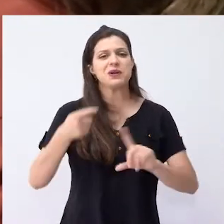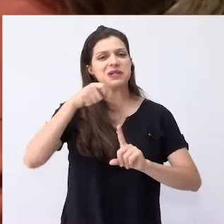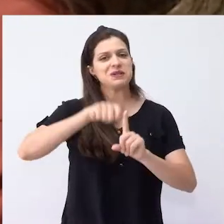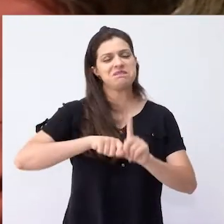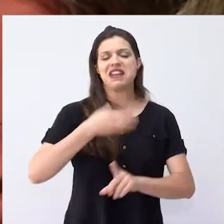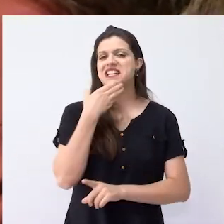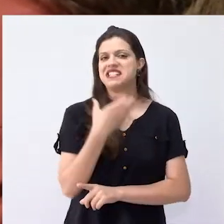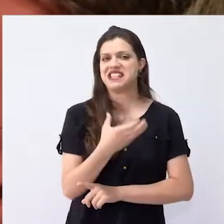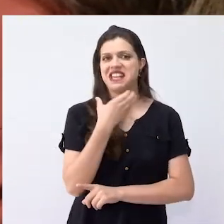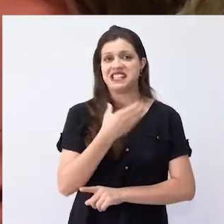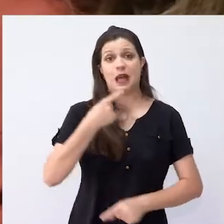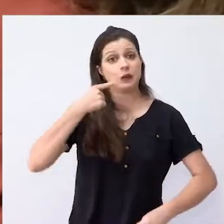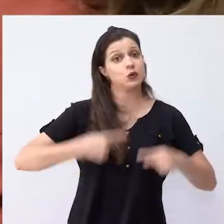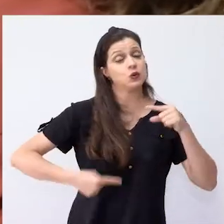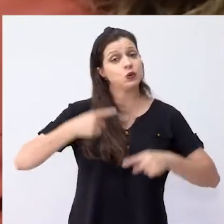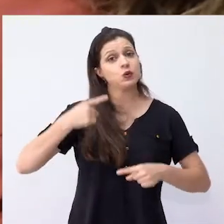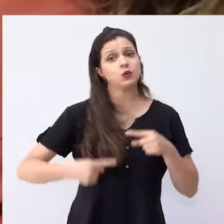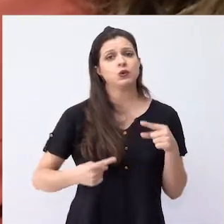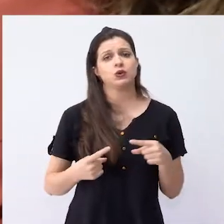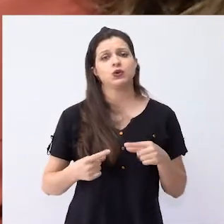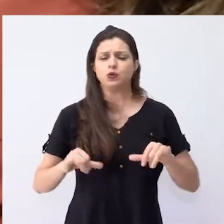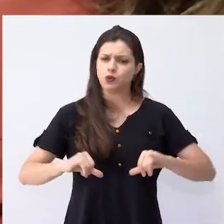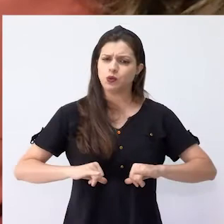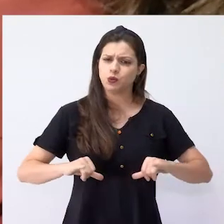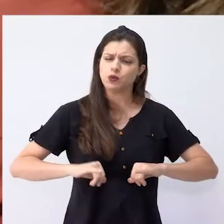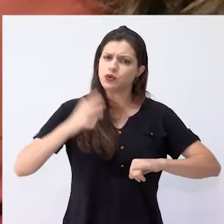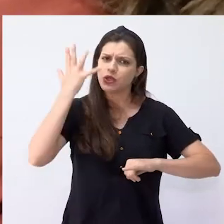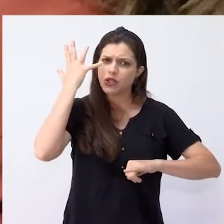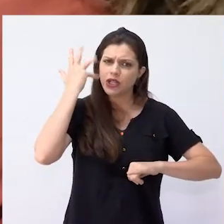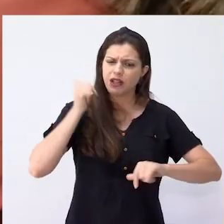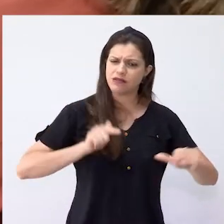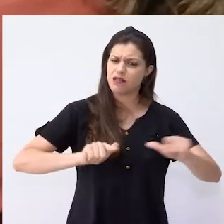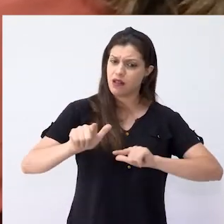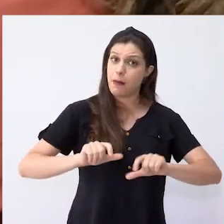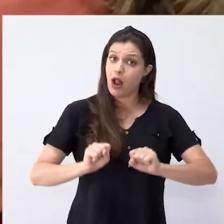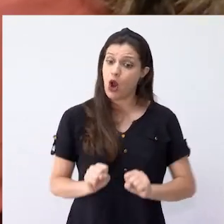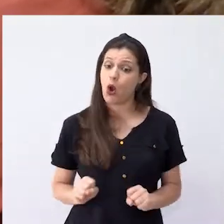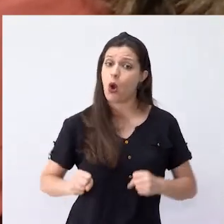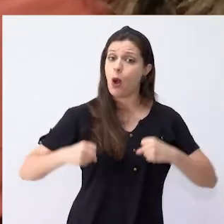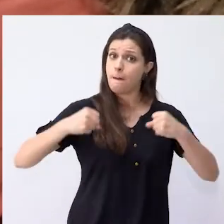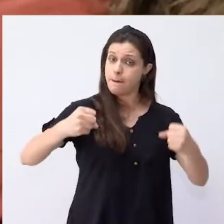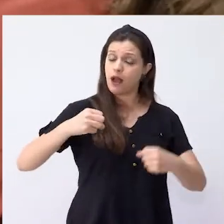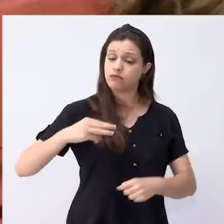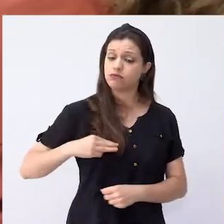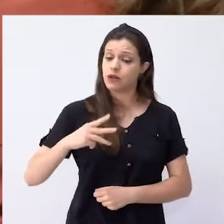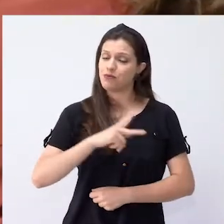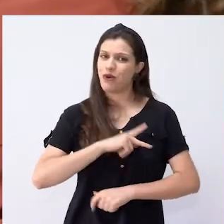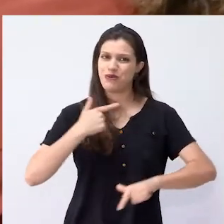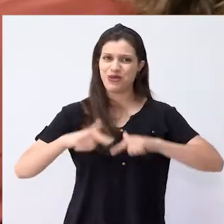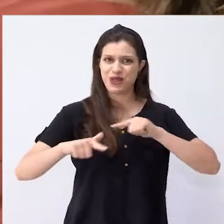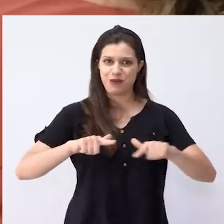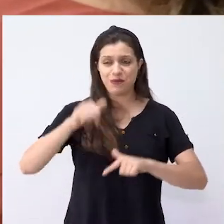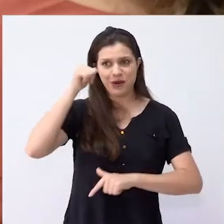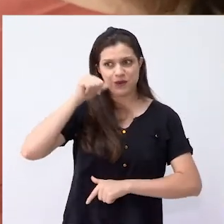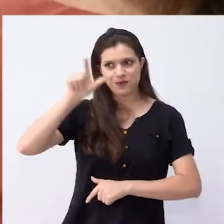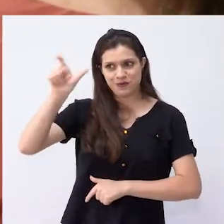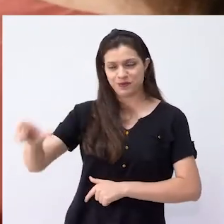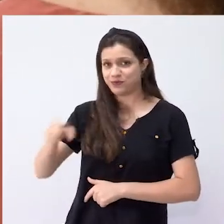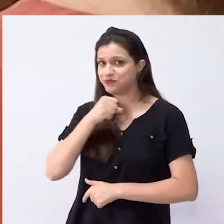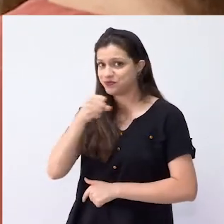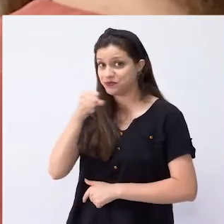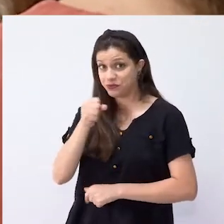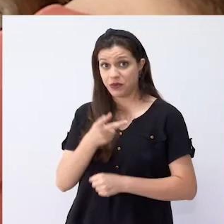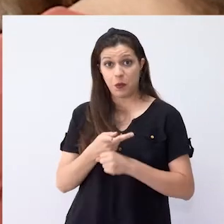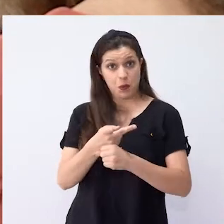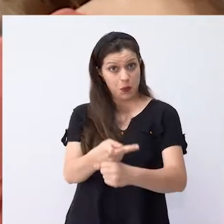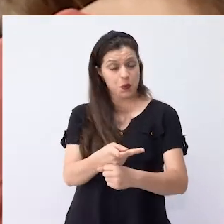de hoje, nesse mês de dezembro, a gente discutiu a exploração do trabalho infantil e o seu combate pelo Ministério Público do Trabalho com a